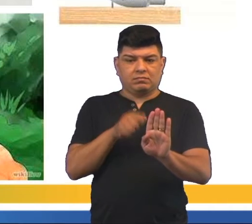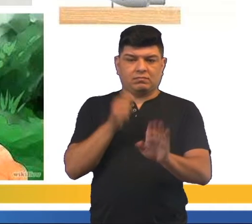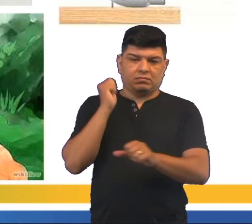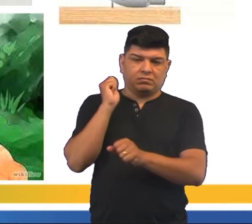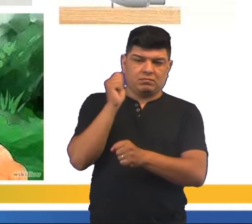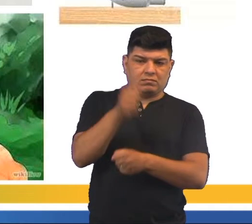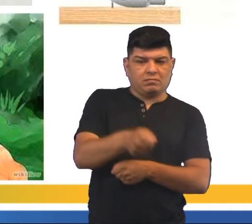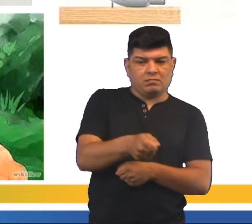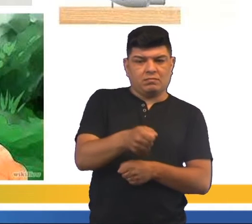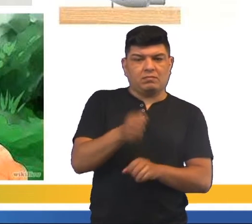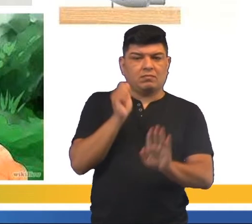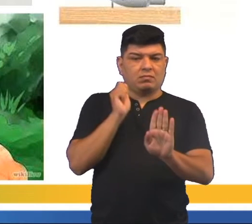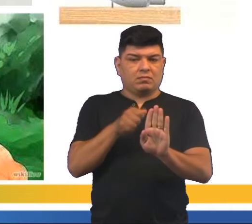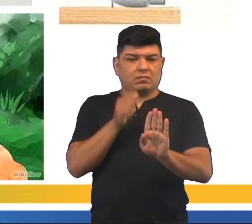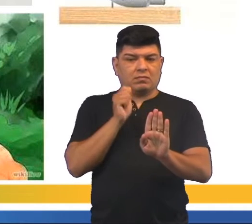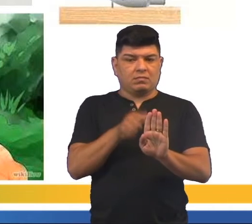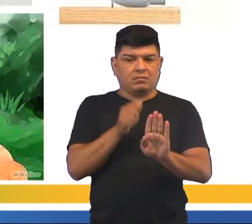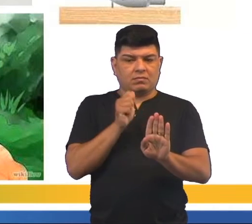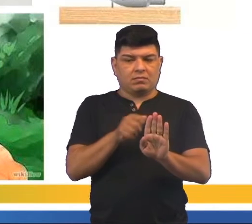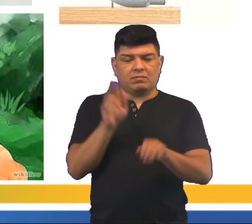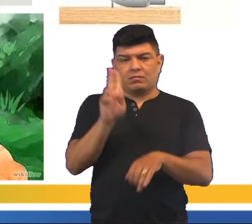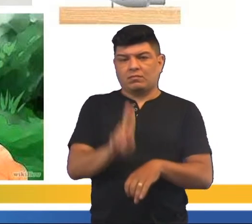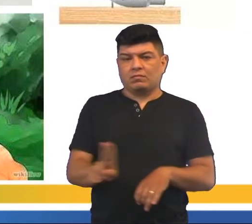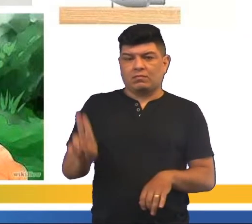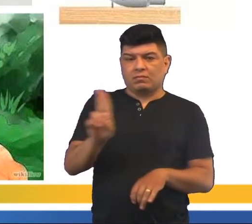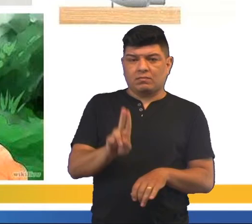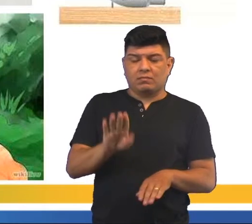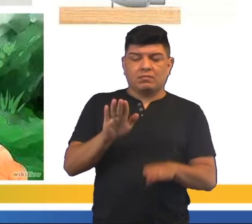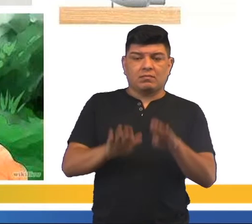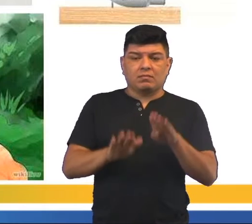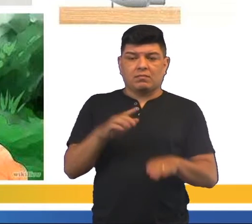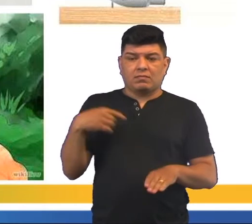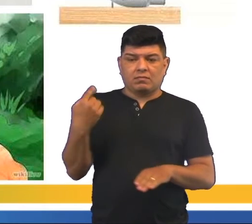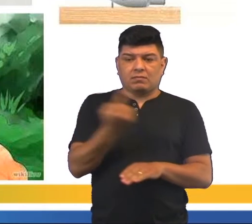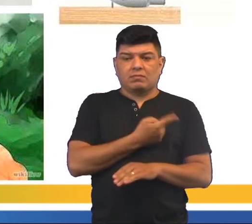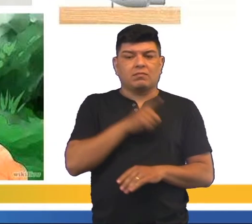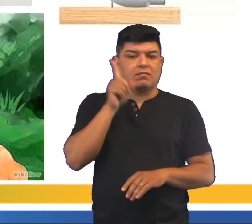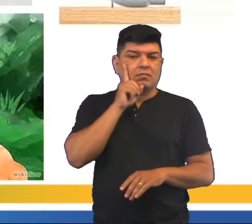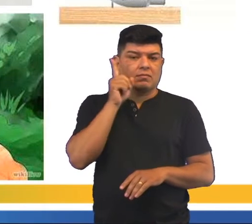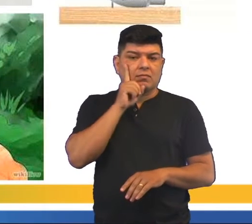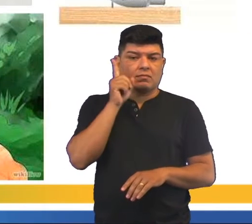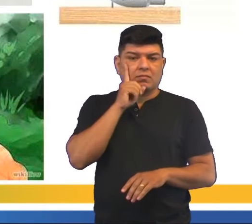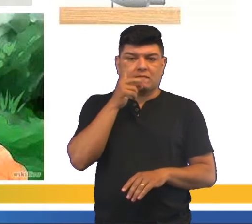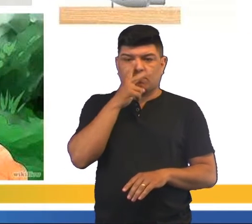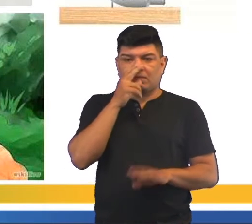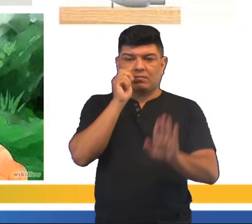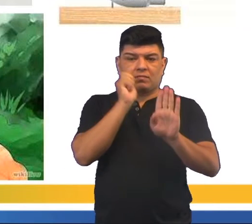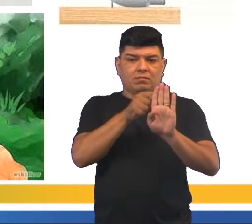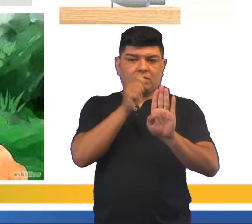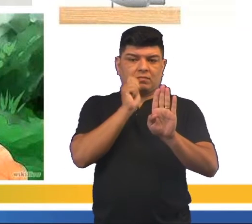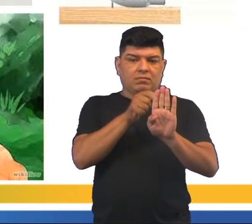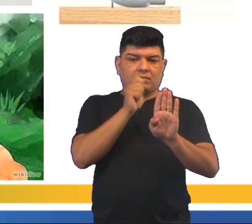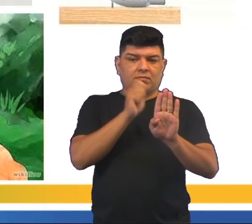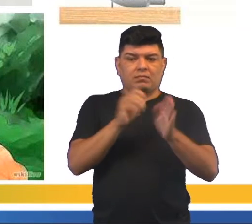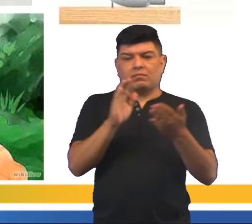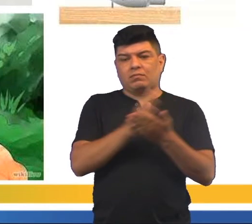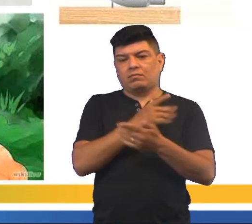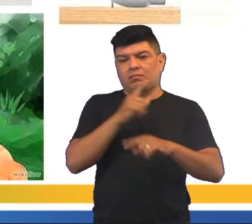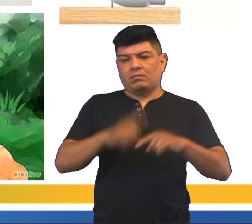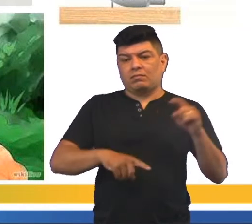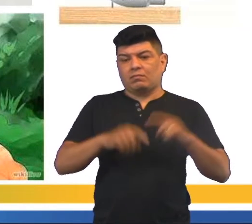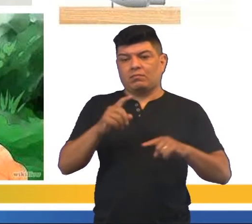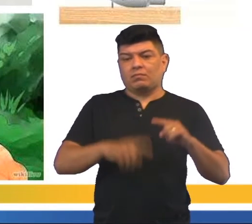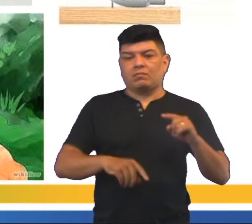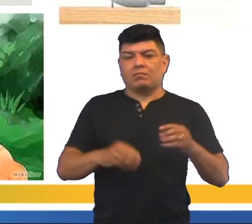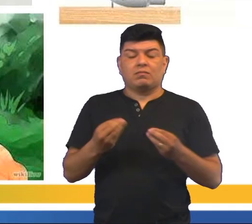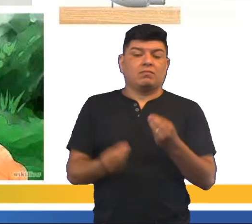os Machados martela a gente utiliza em muitas vezes nosso dia a dia Para Pecar consegui pregar né alguns